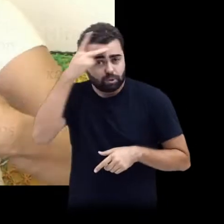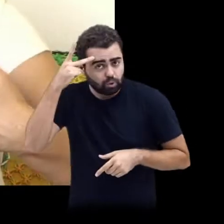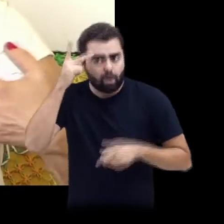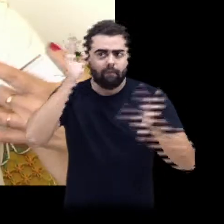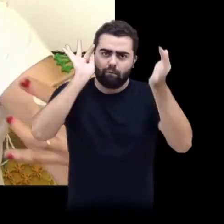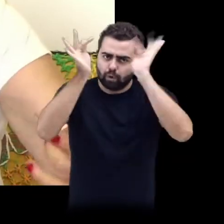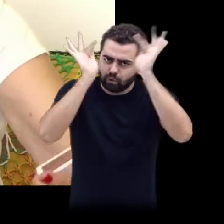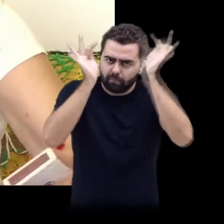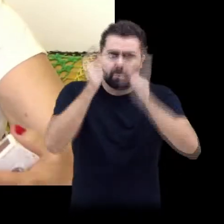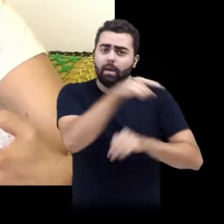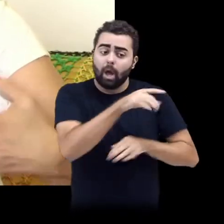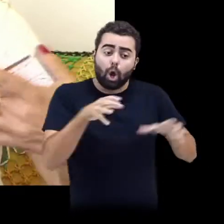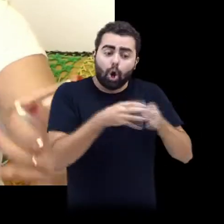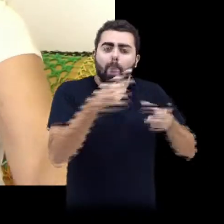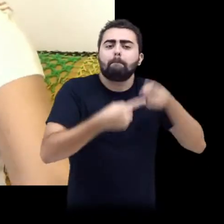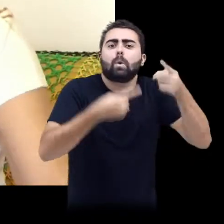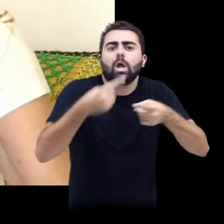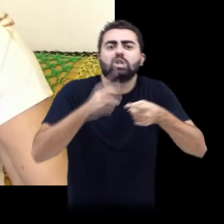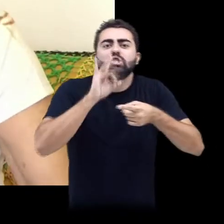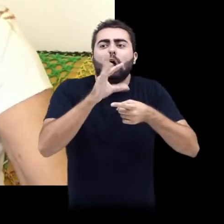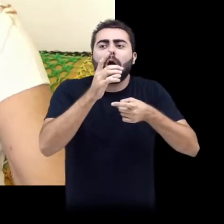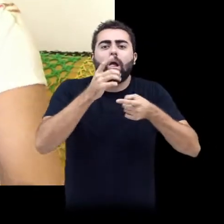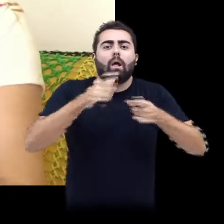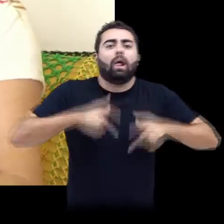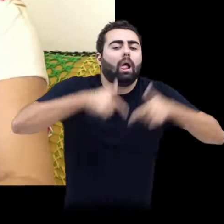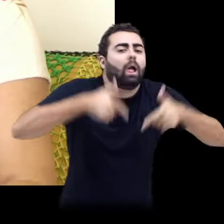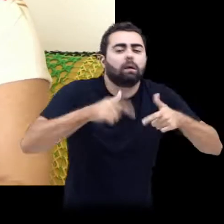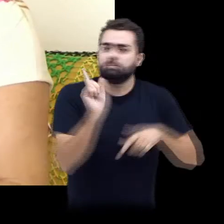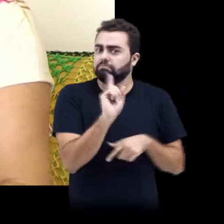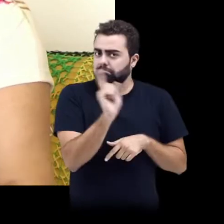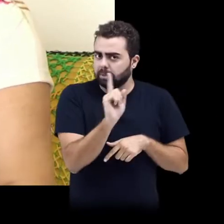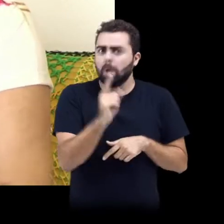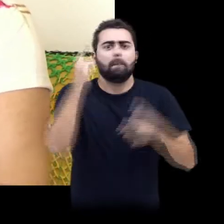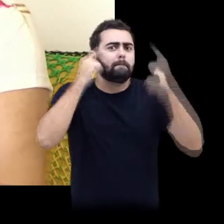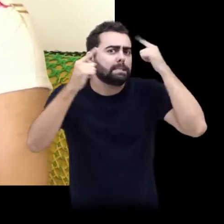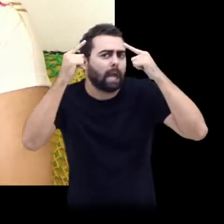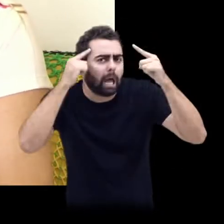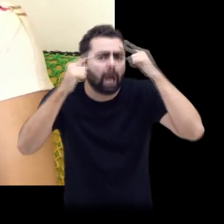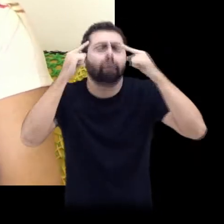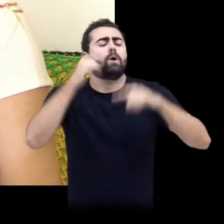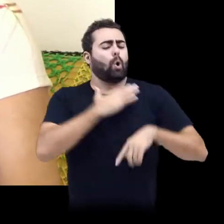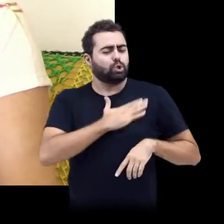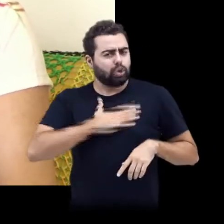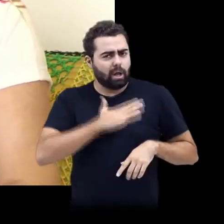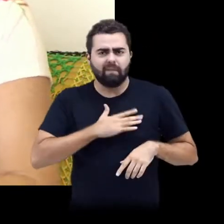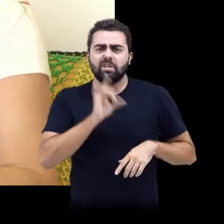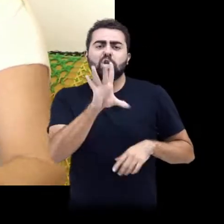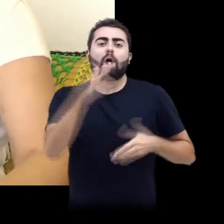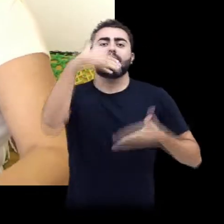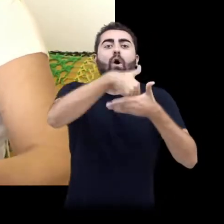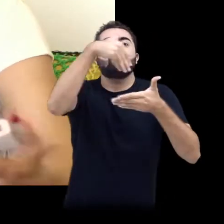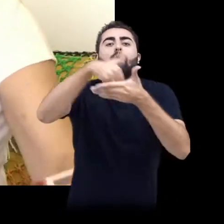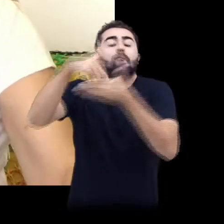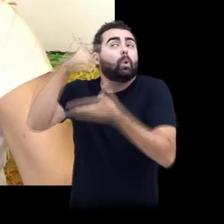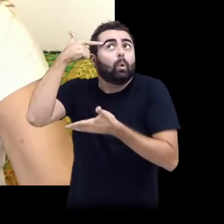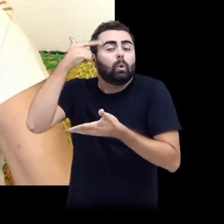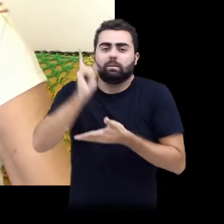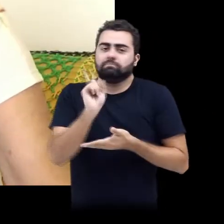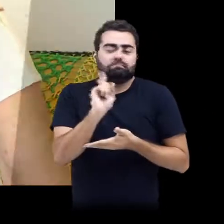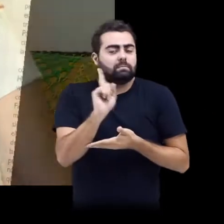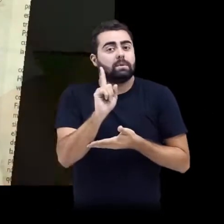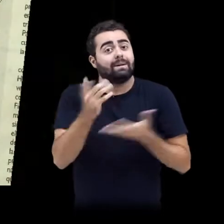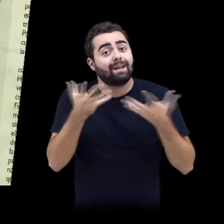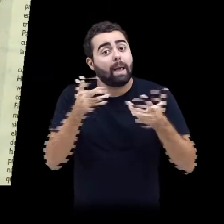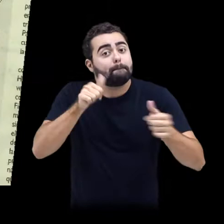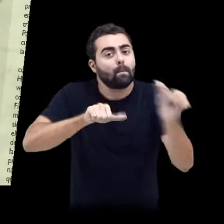era construído por pensadores, não era coisa, não era partido para eleição, era partido para transformação da